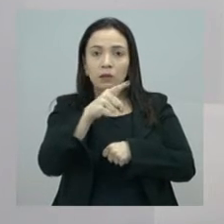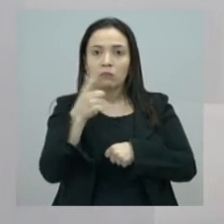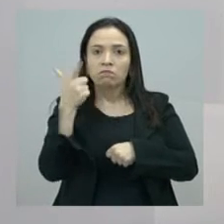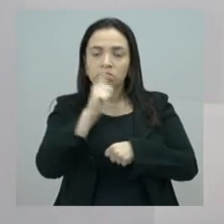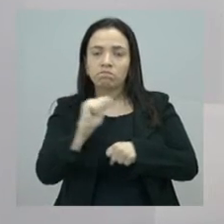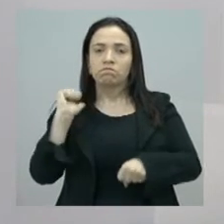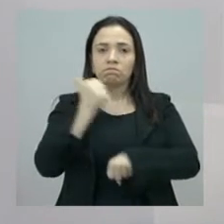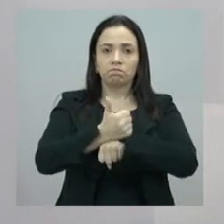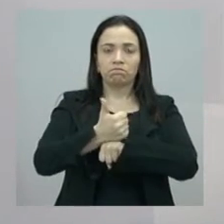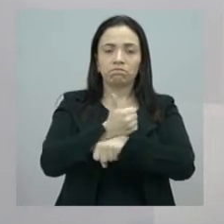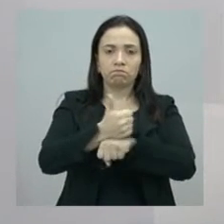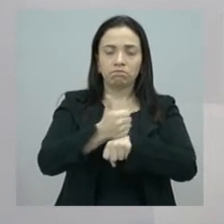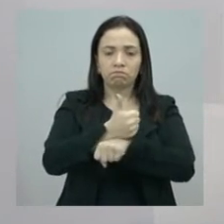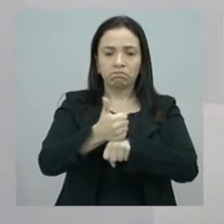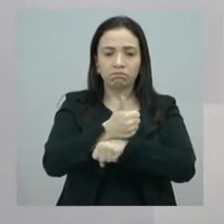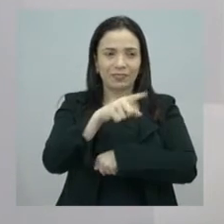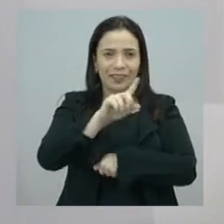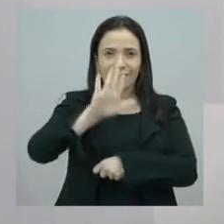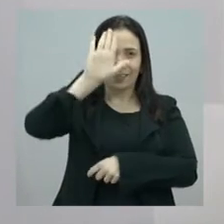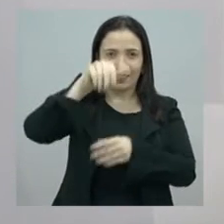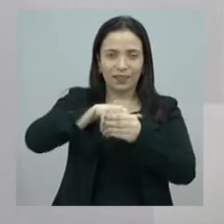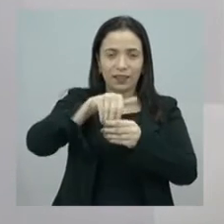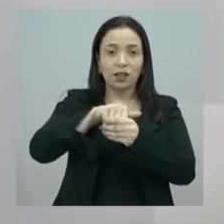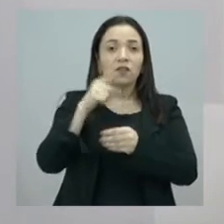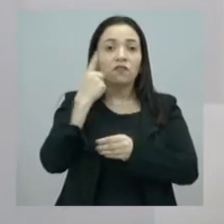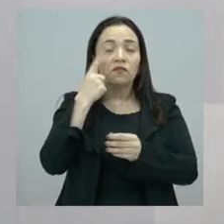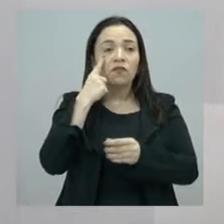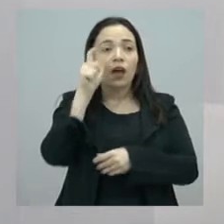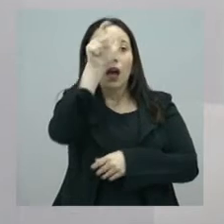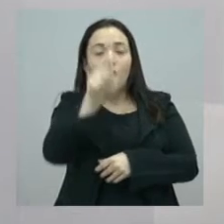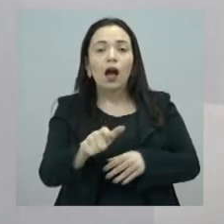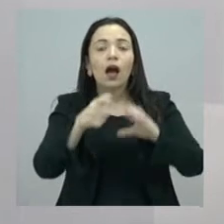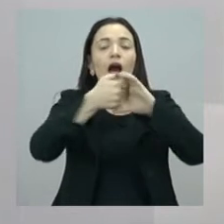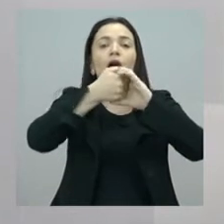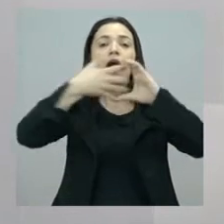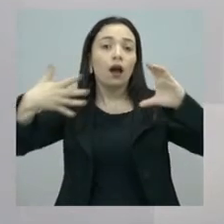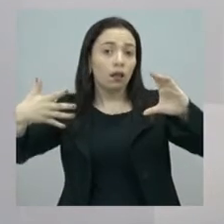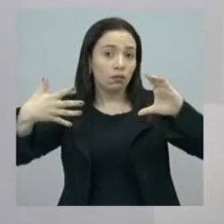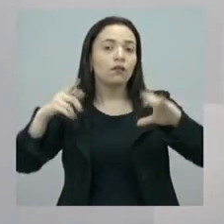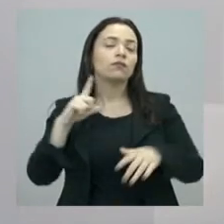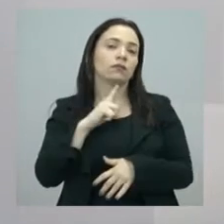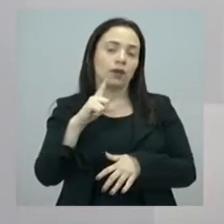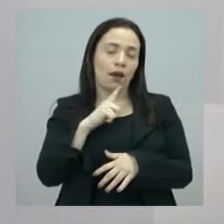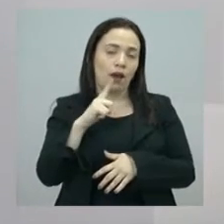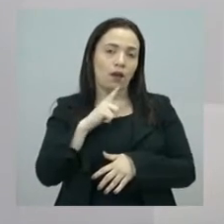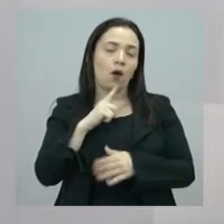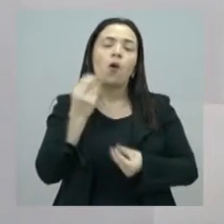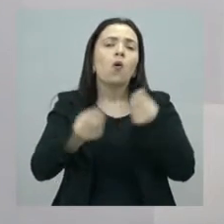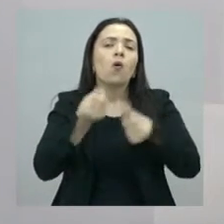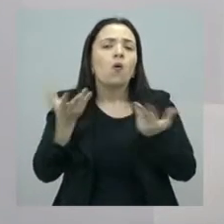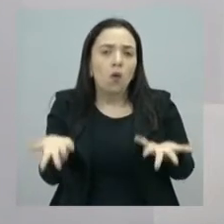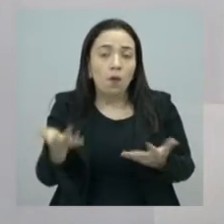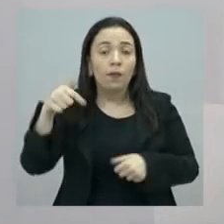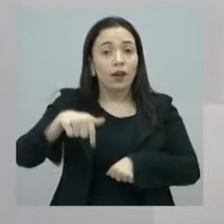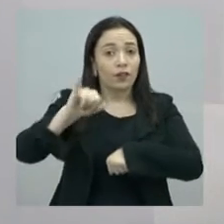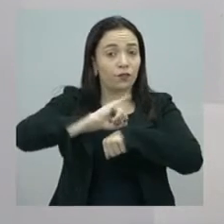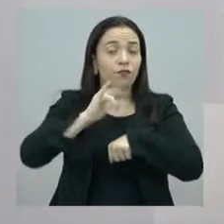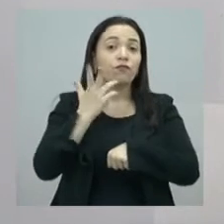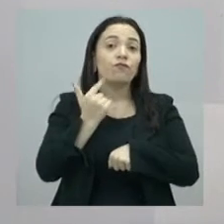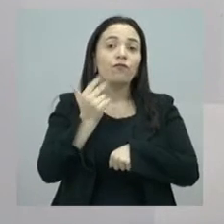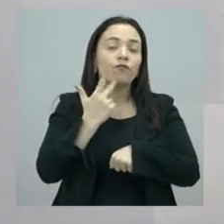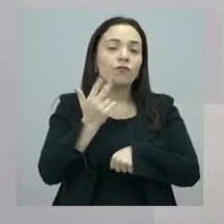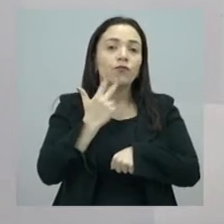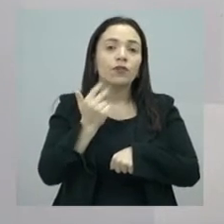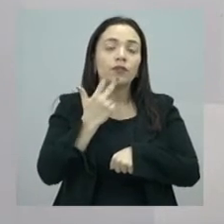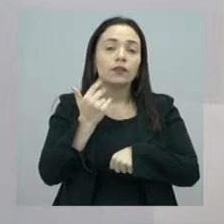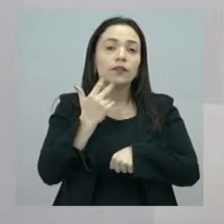Conselho Tutelar, para que o candidato se torne apto. E como é que isso acontece? Acontece aqui em Fortaleza. Vamos colocar o